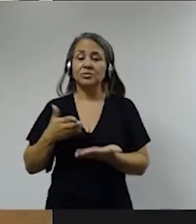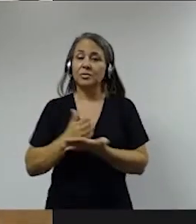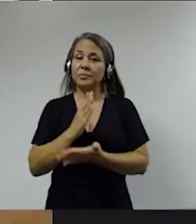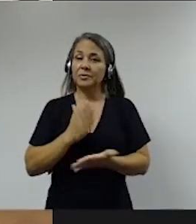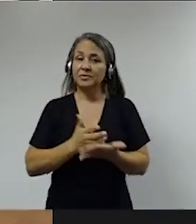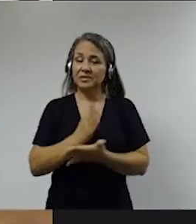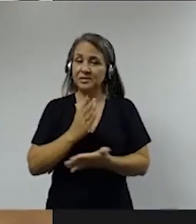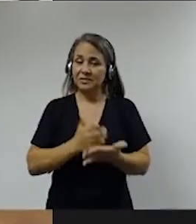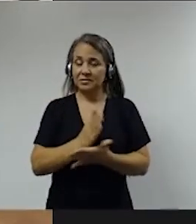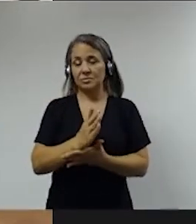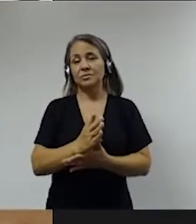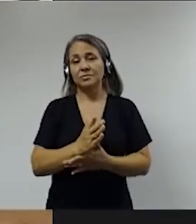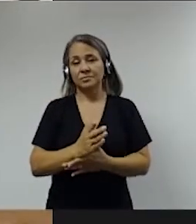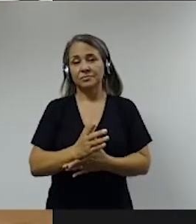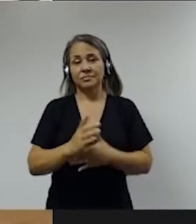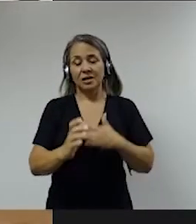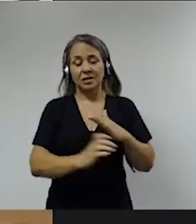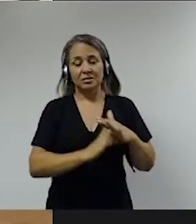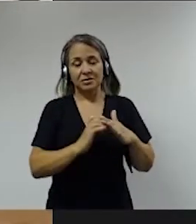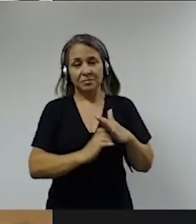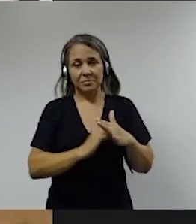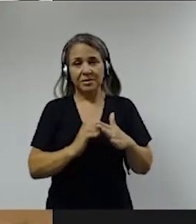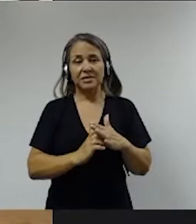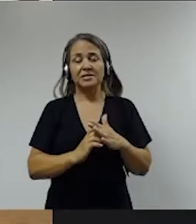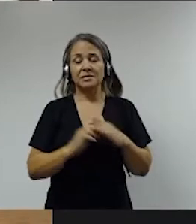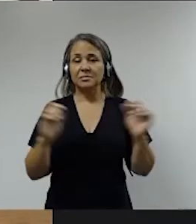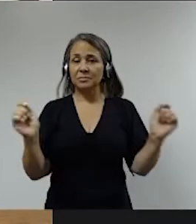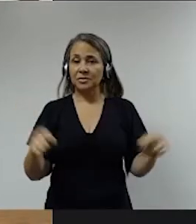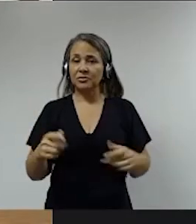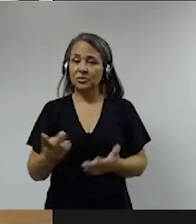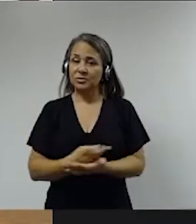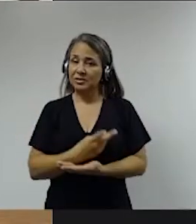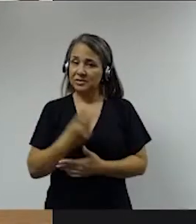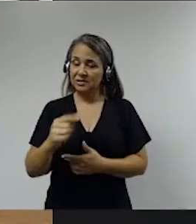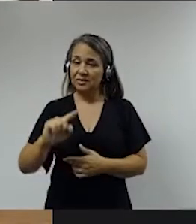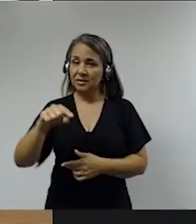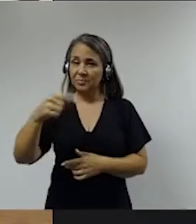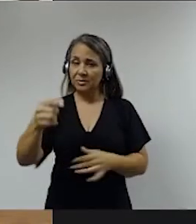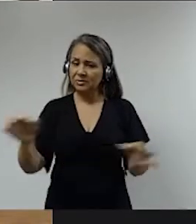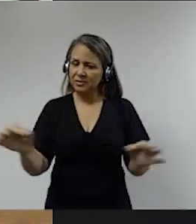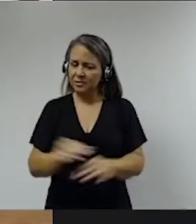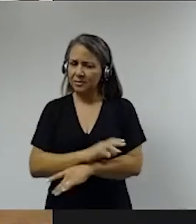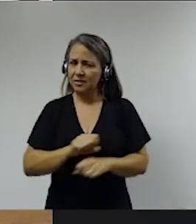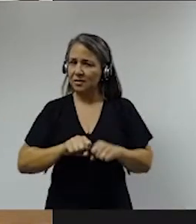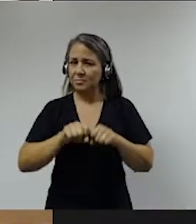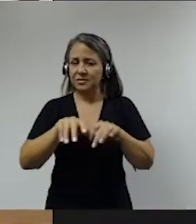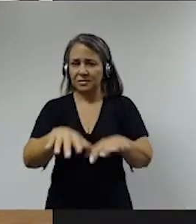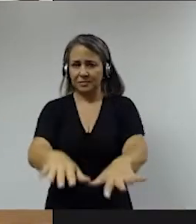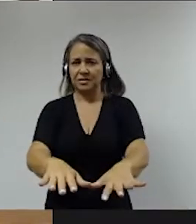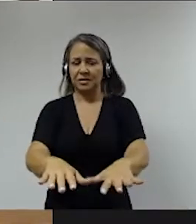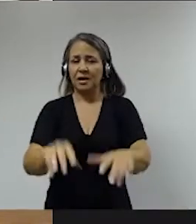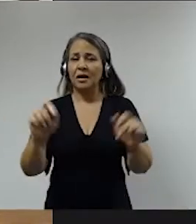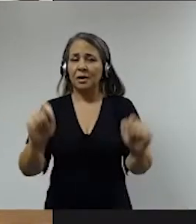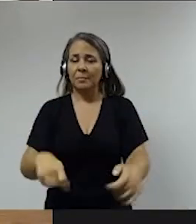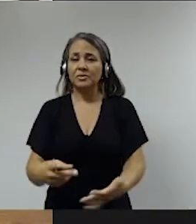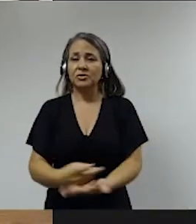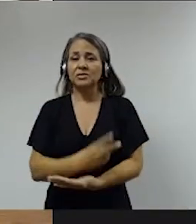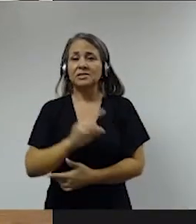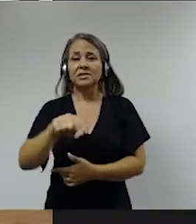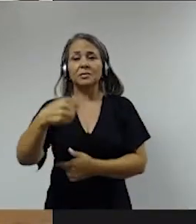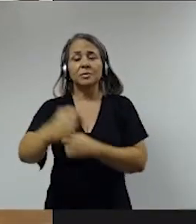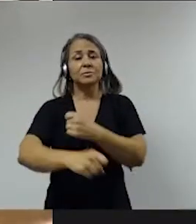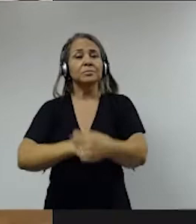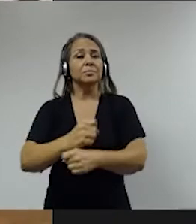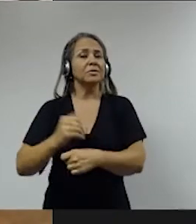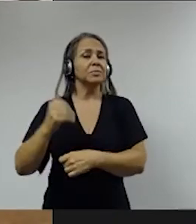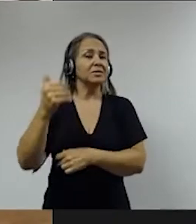de concentração com base na teoria da feira e firme pode ser que aconteça no pós-pandemia, nos próximos anos.